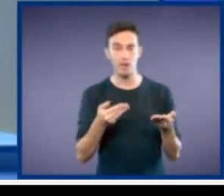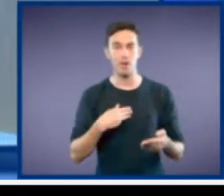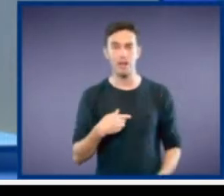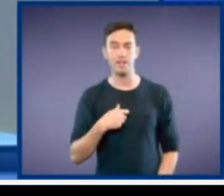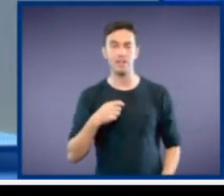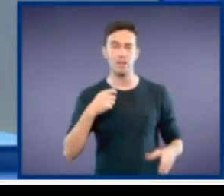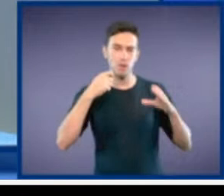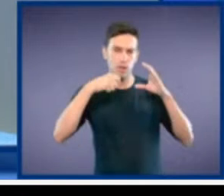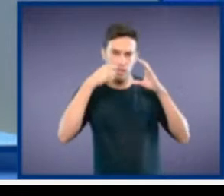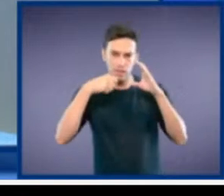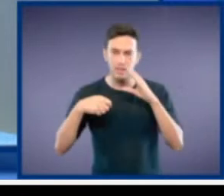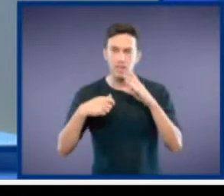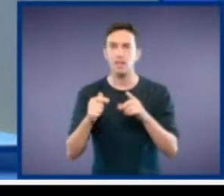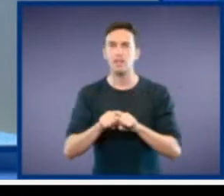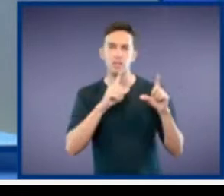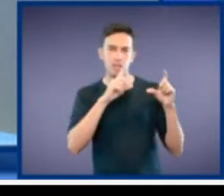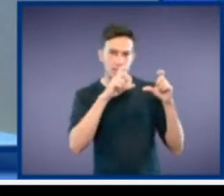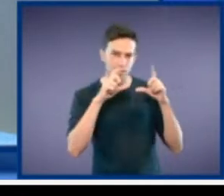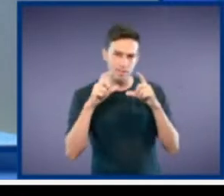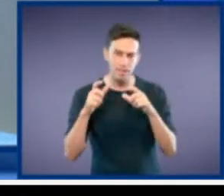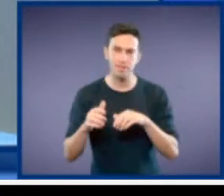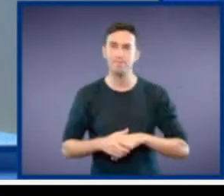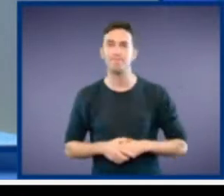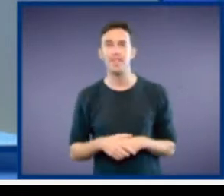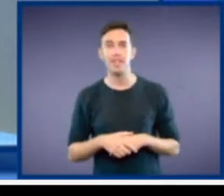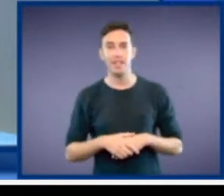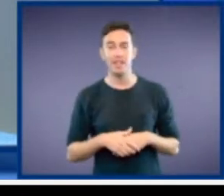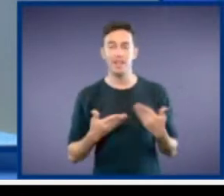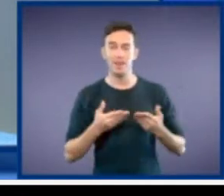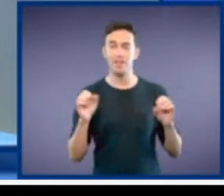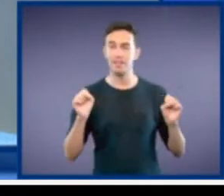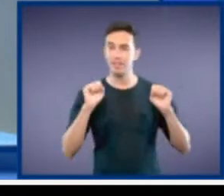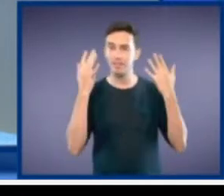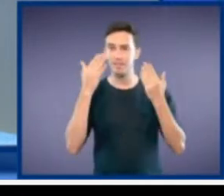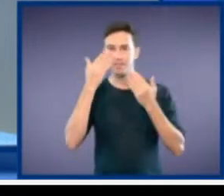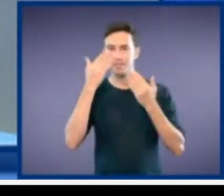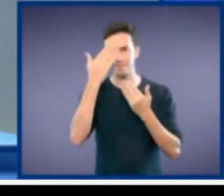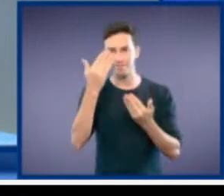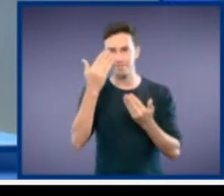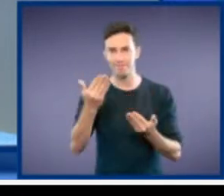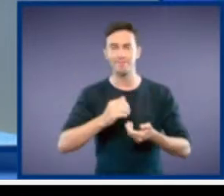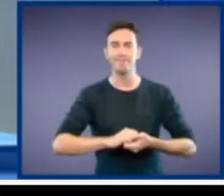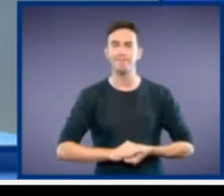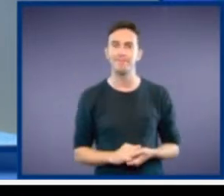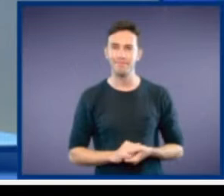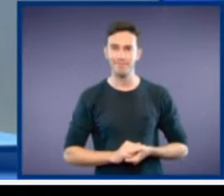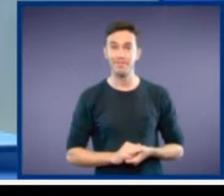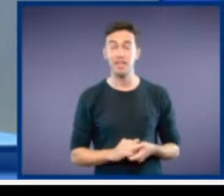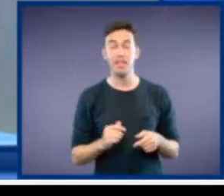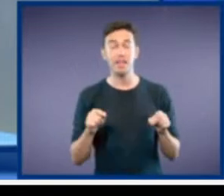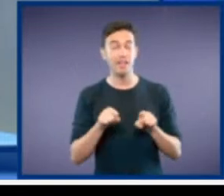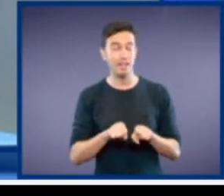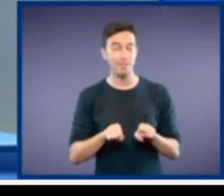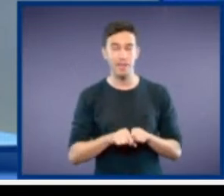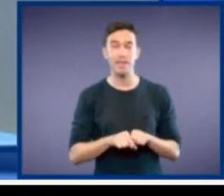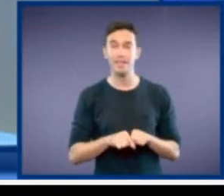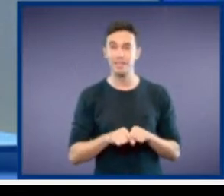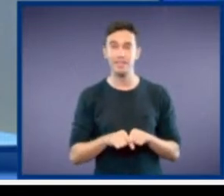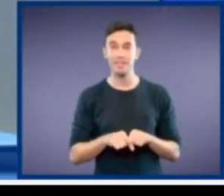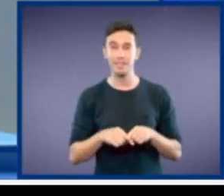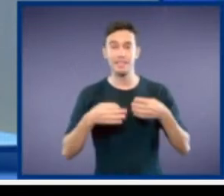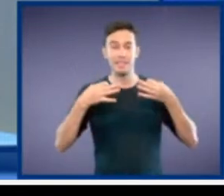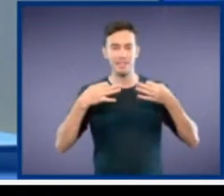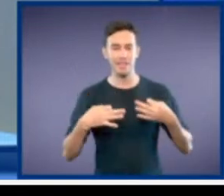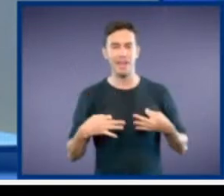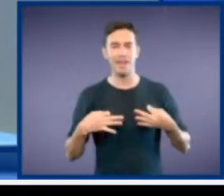registrando aqui também esse evento, nossos agradecimentos. E nada mais justo, nada mais